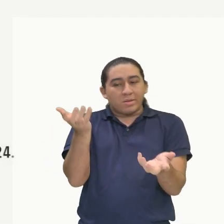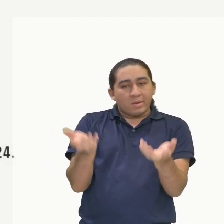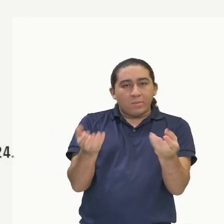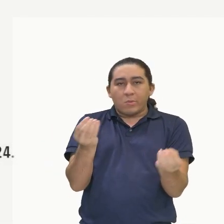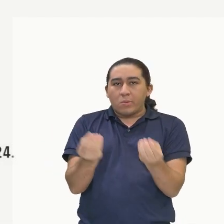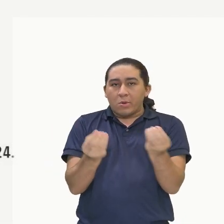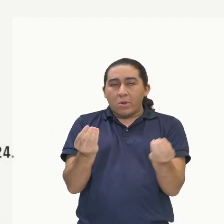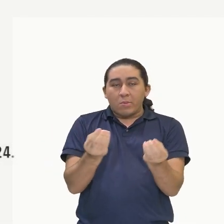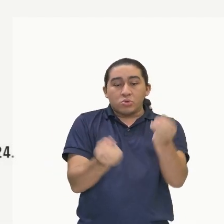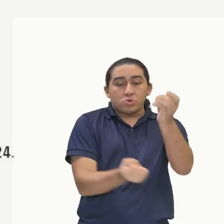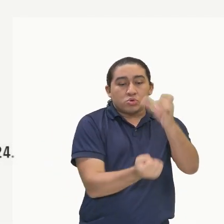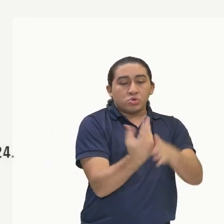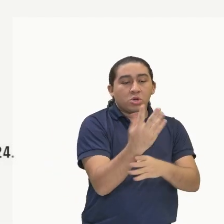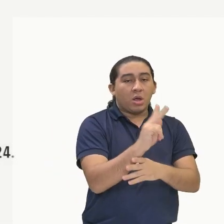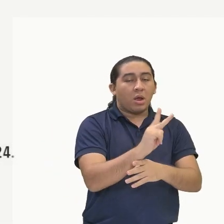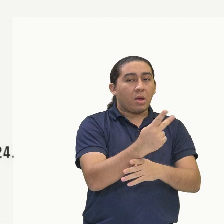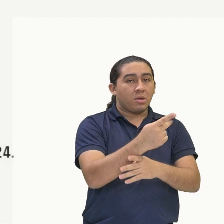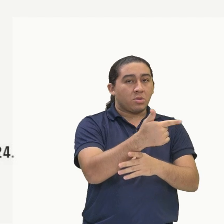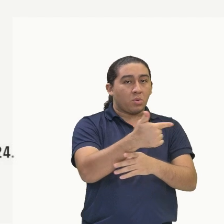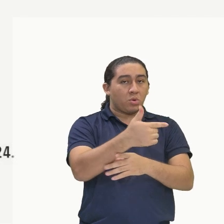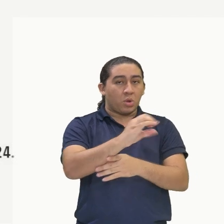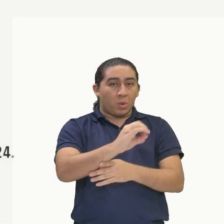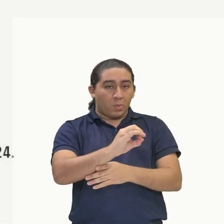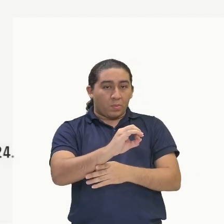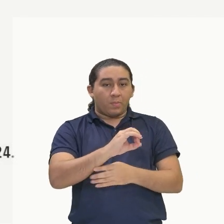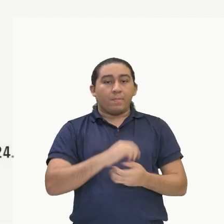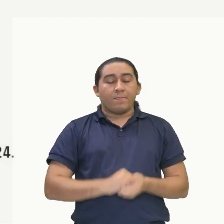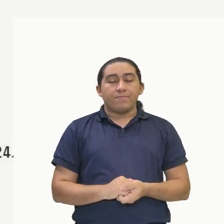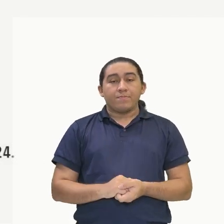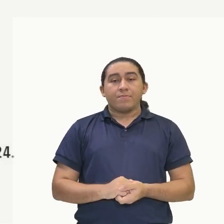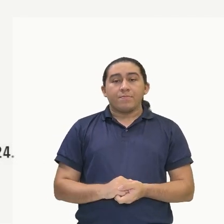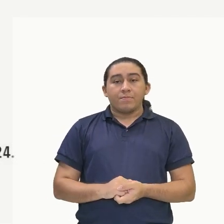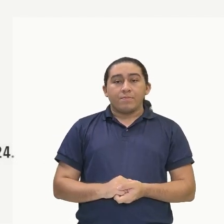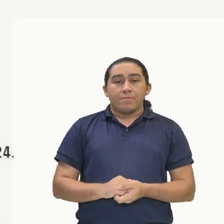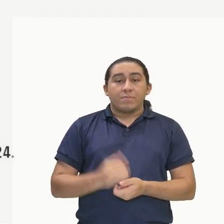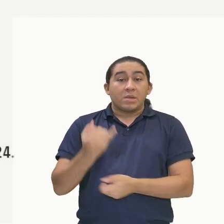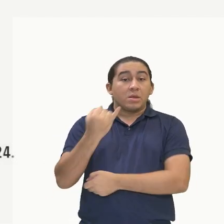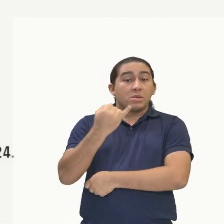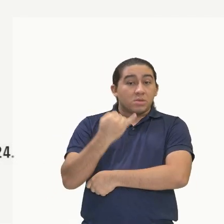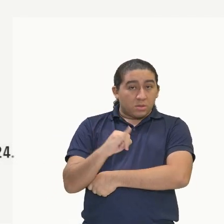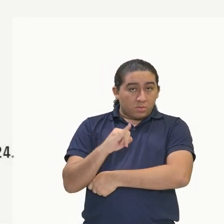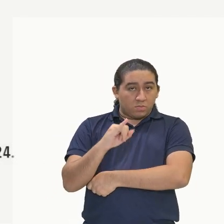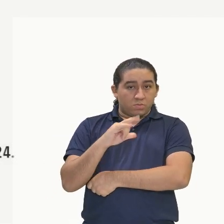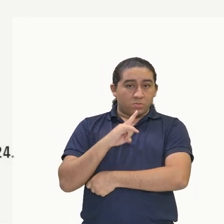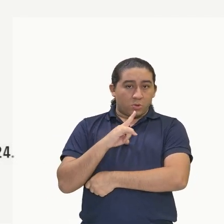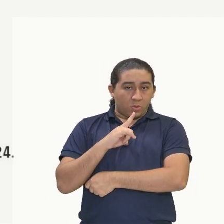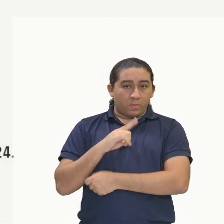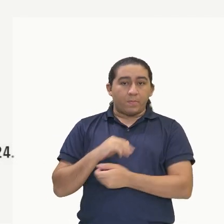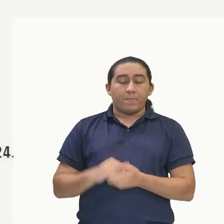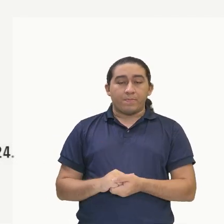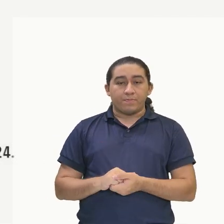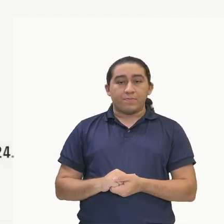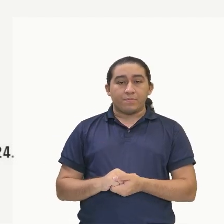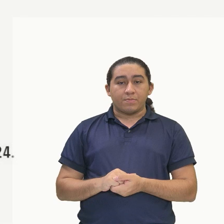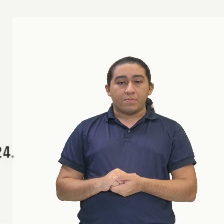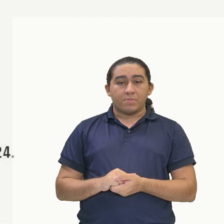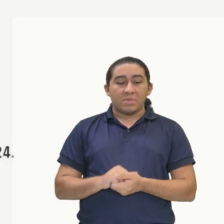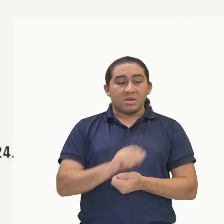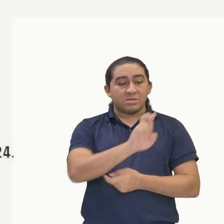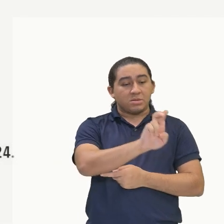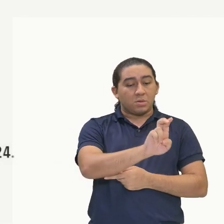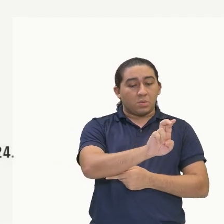água? Então, note o seguinte, se eu tenho 5 para